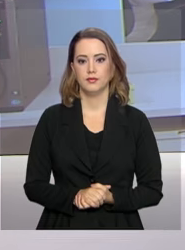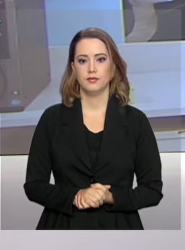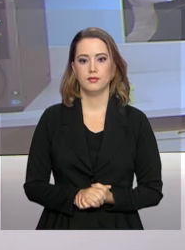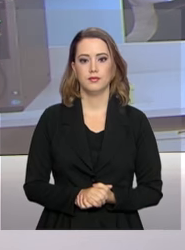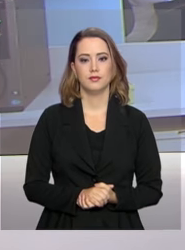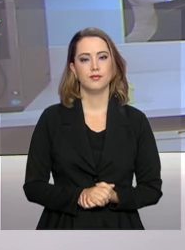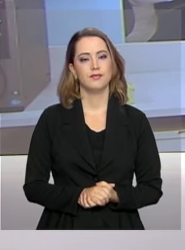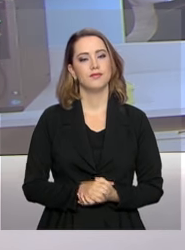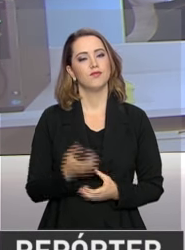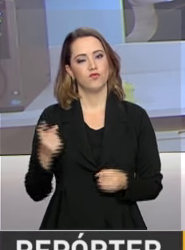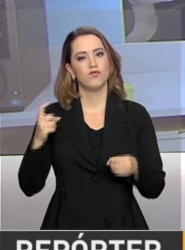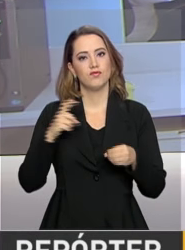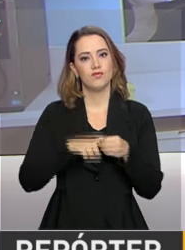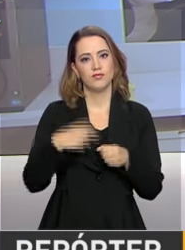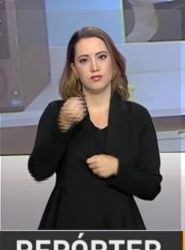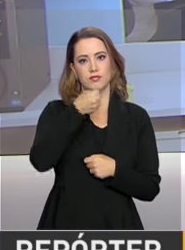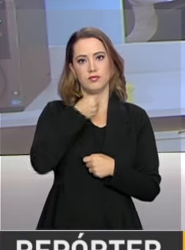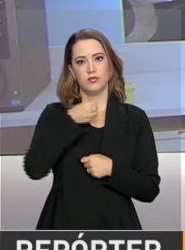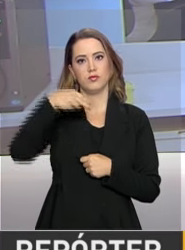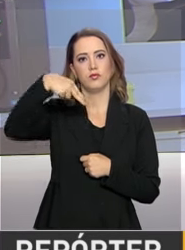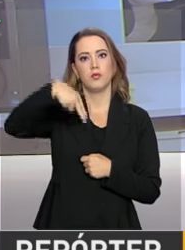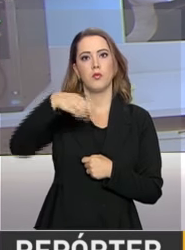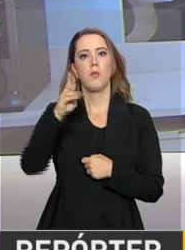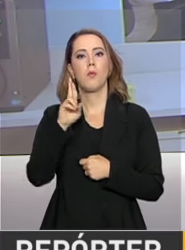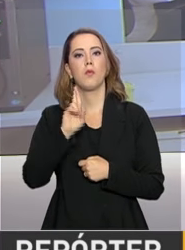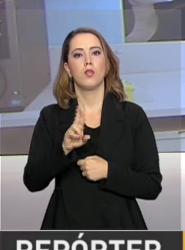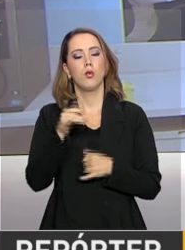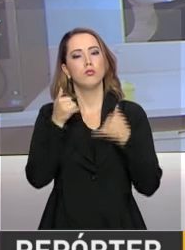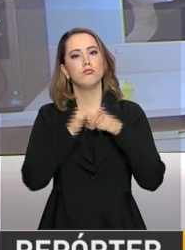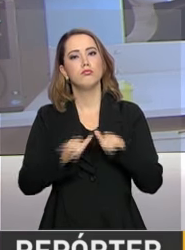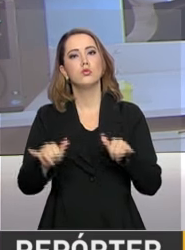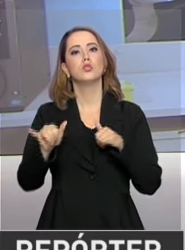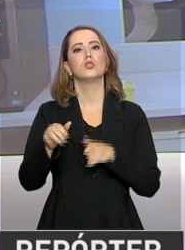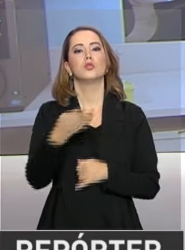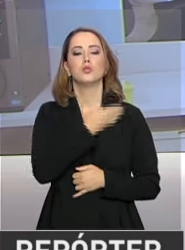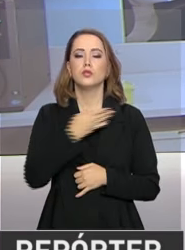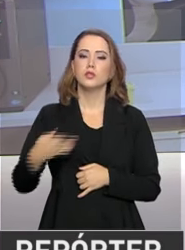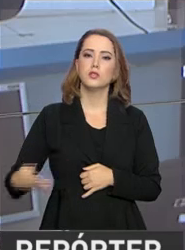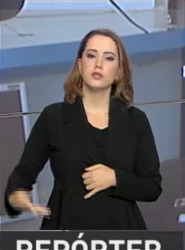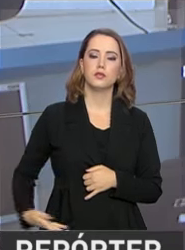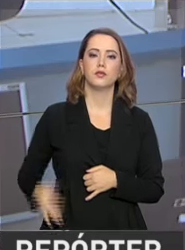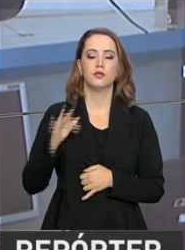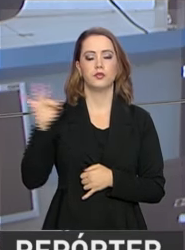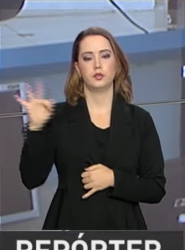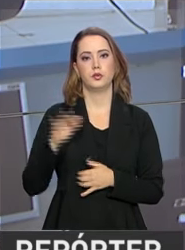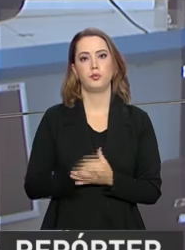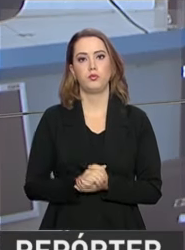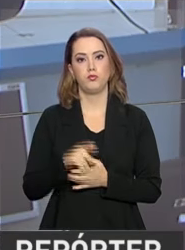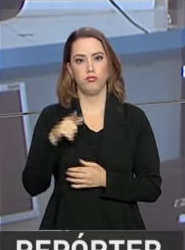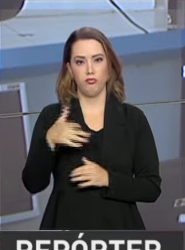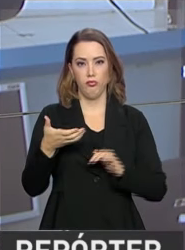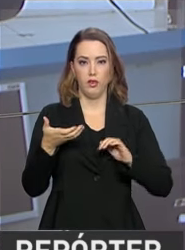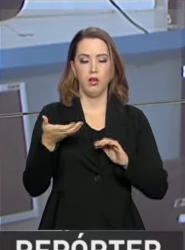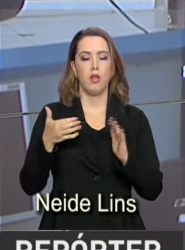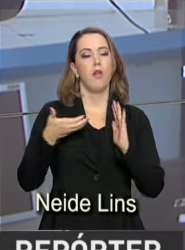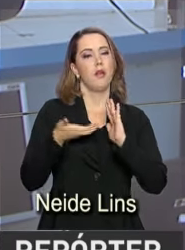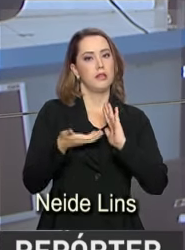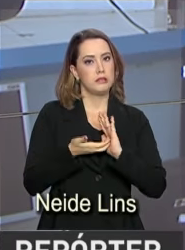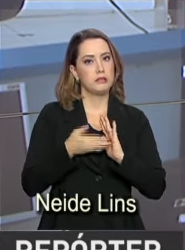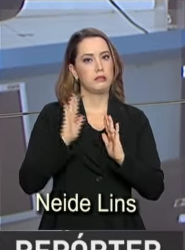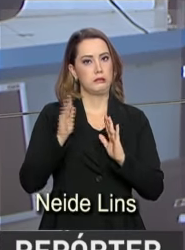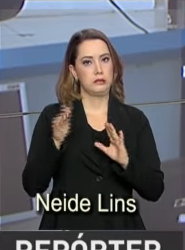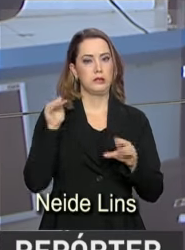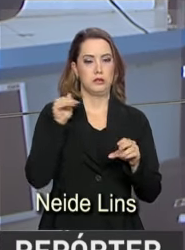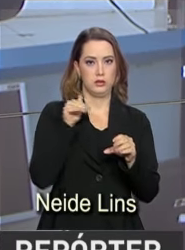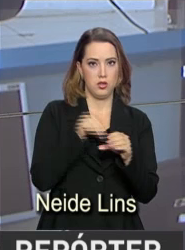estamos de volta com o repórter rbr e as notícias do governo federal ea câmara dos deputados aprovou em segundo